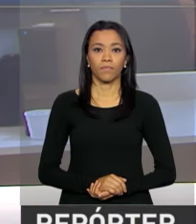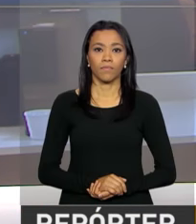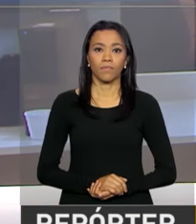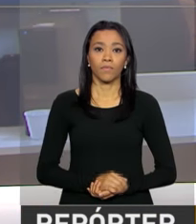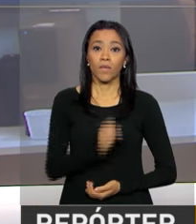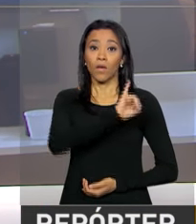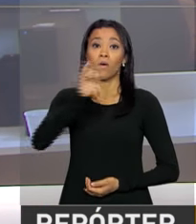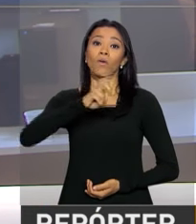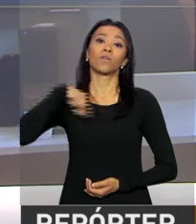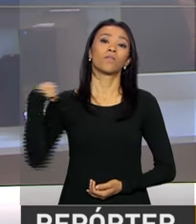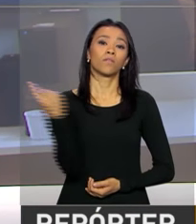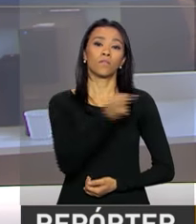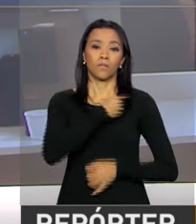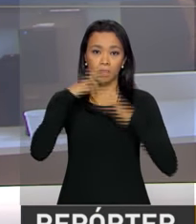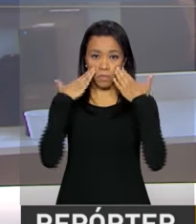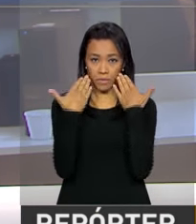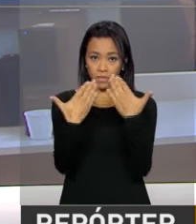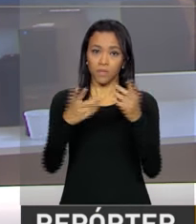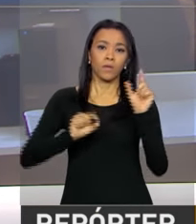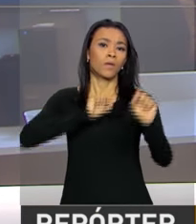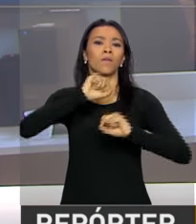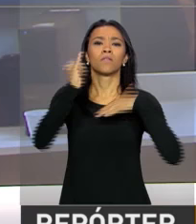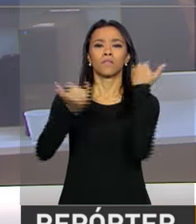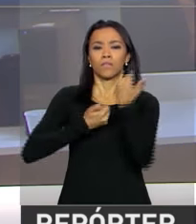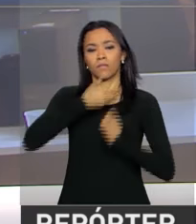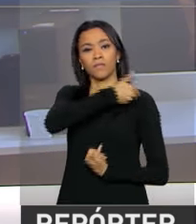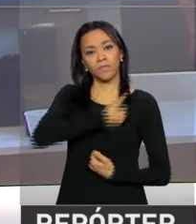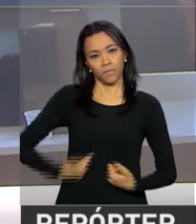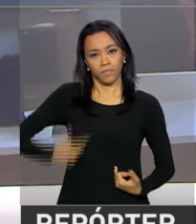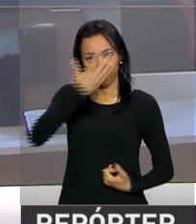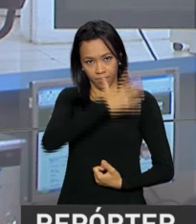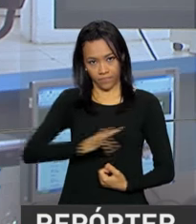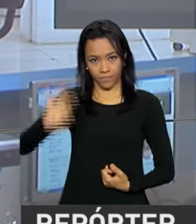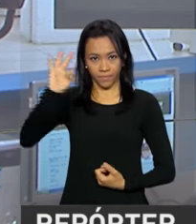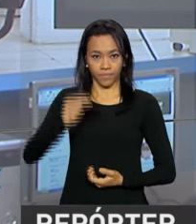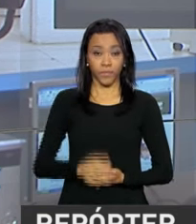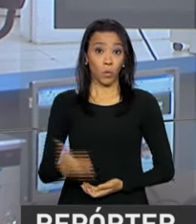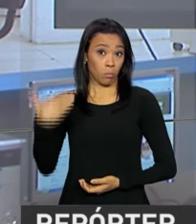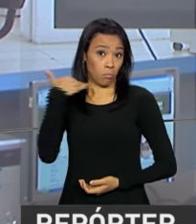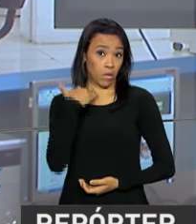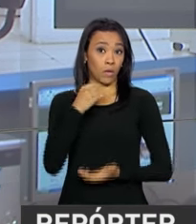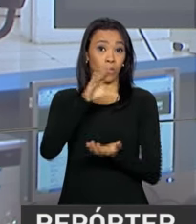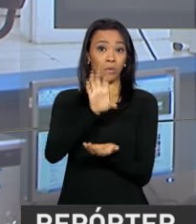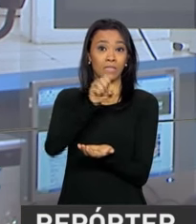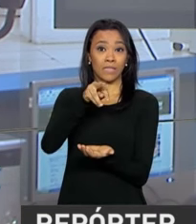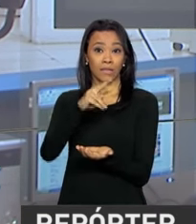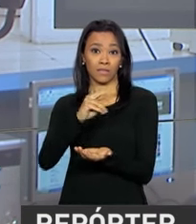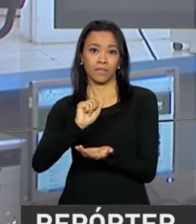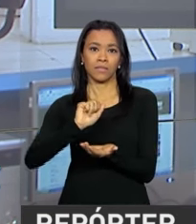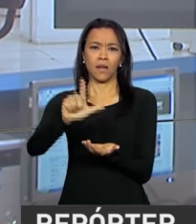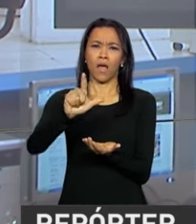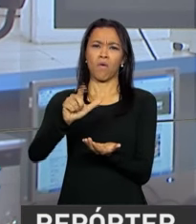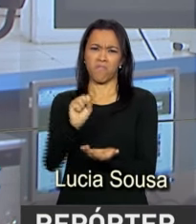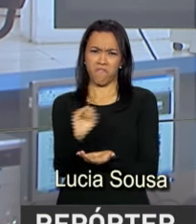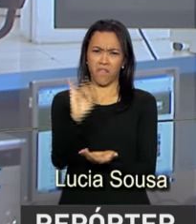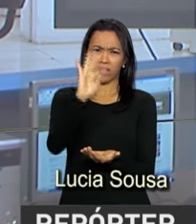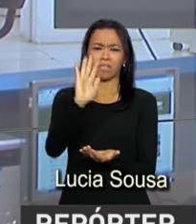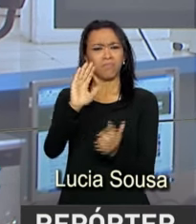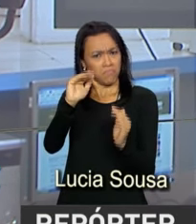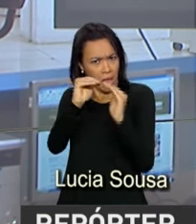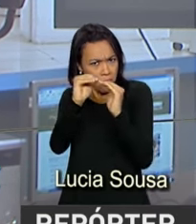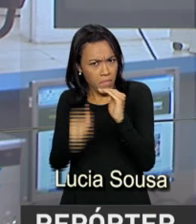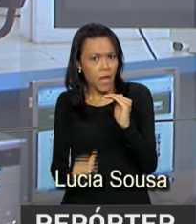Olá estamos de volta com repórter NBR as notícias do governo federal o banco central prevê inflação abaixo da meta nos